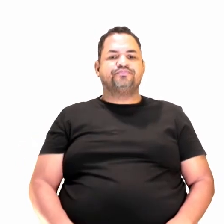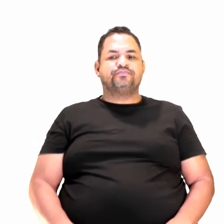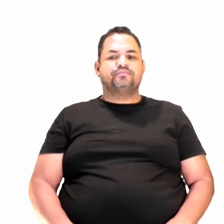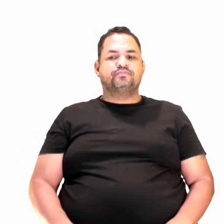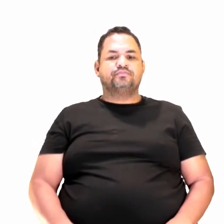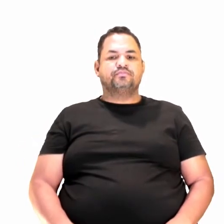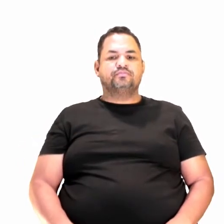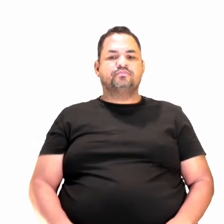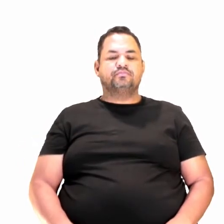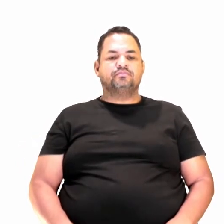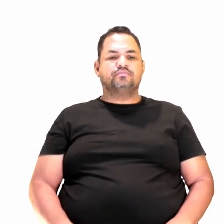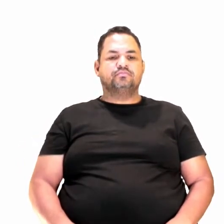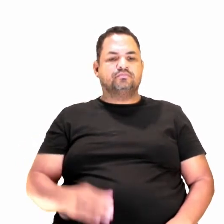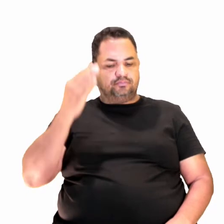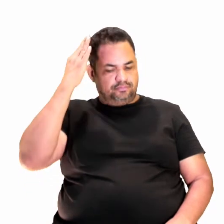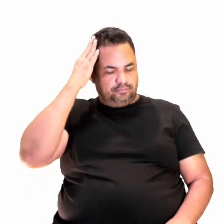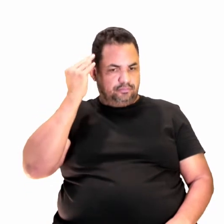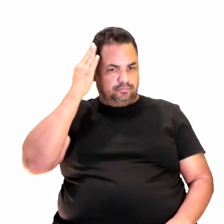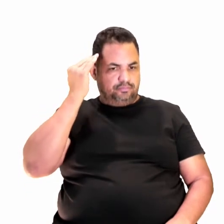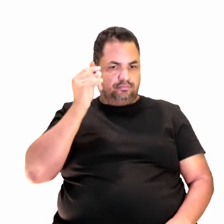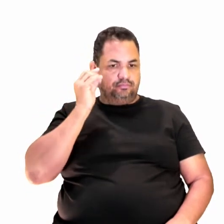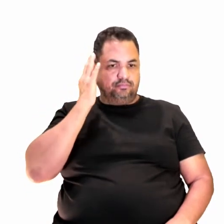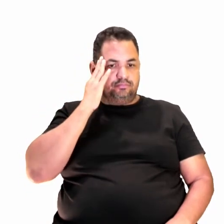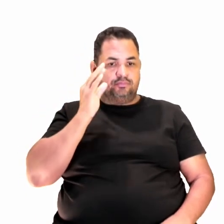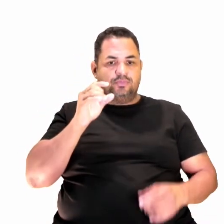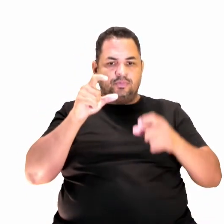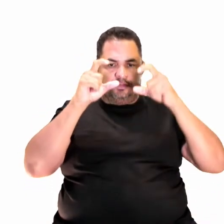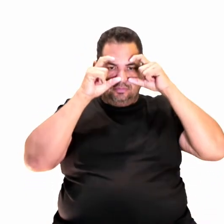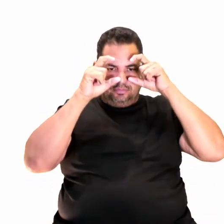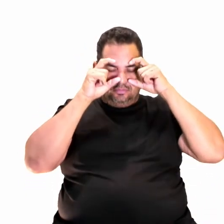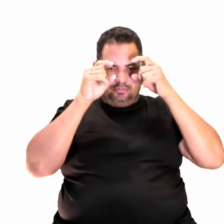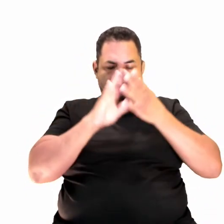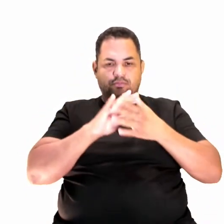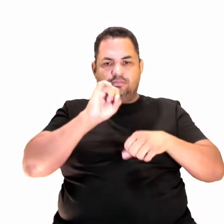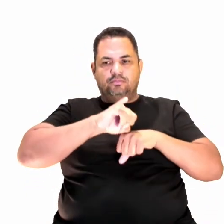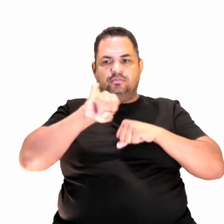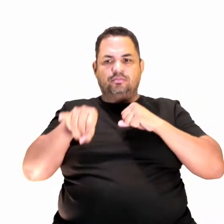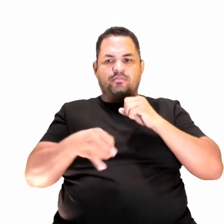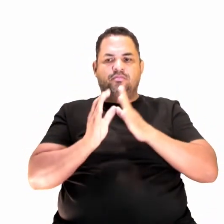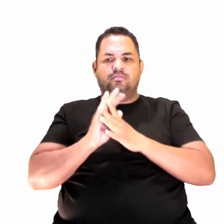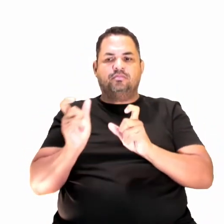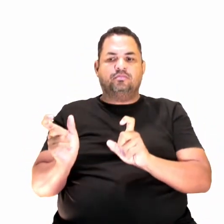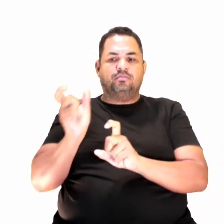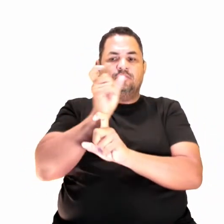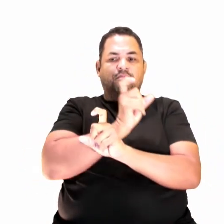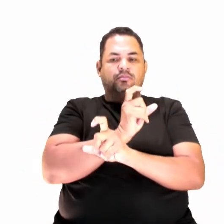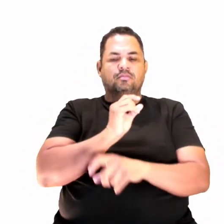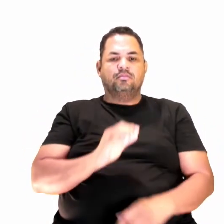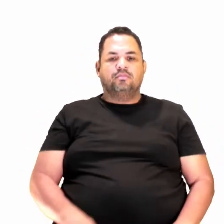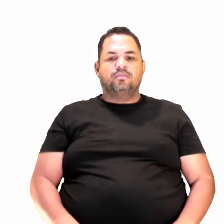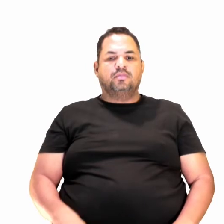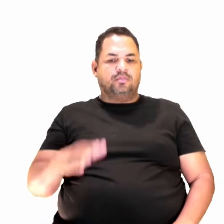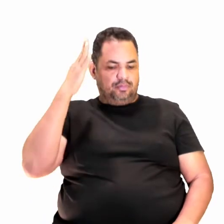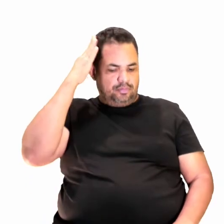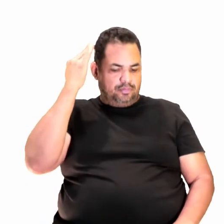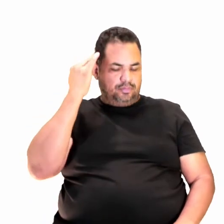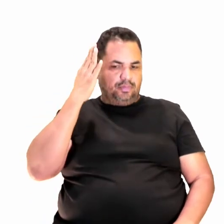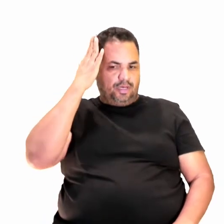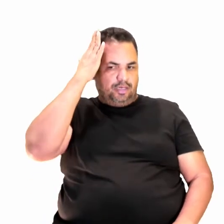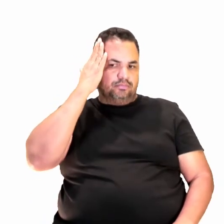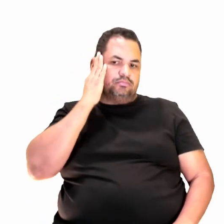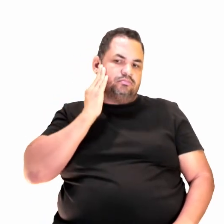ele tem sardas. Muito bem? Temos mais informação aí, ó. Se uma pessoa tem barba, como eu falei, dizemos